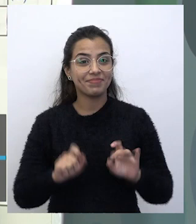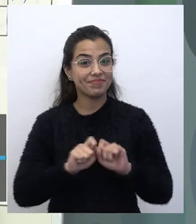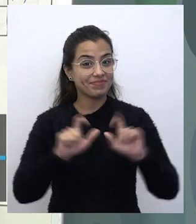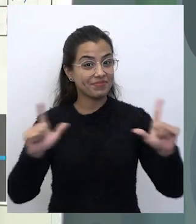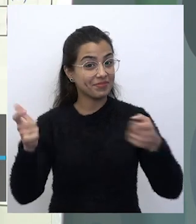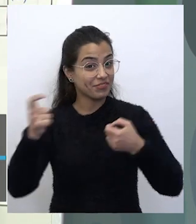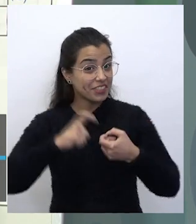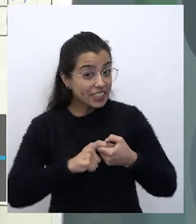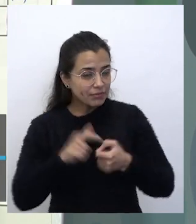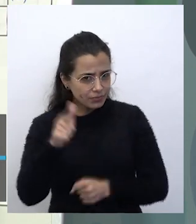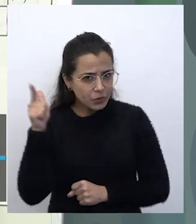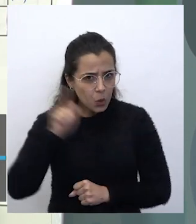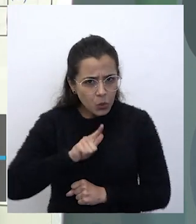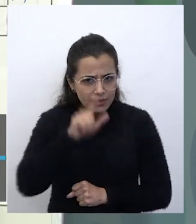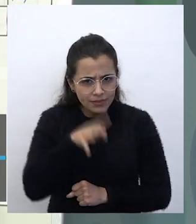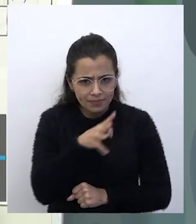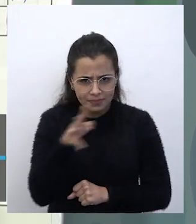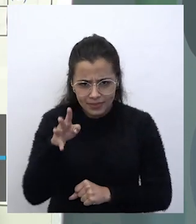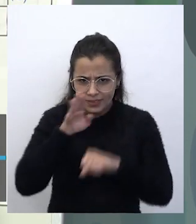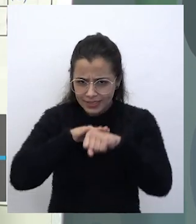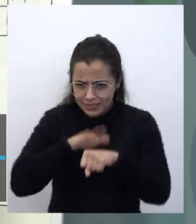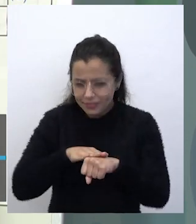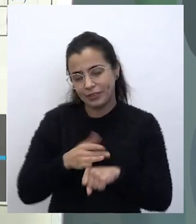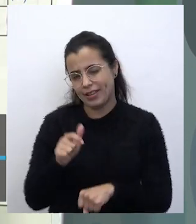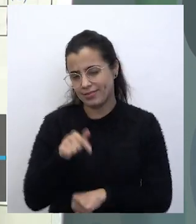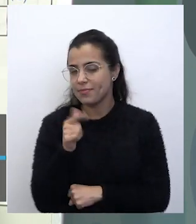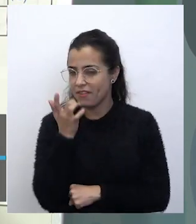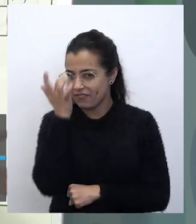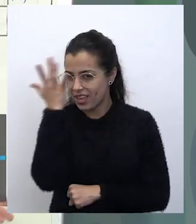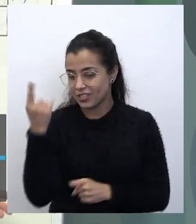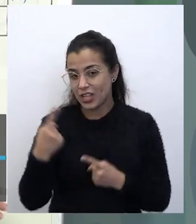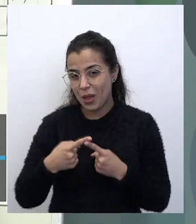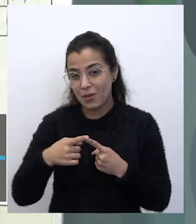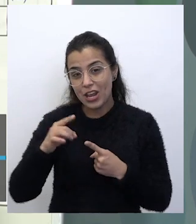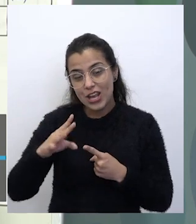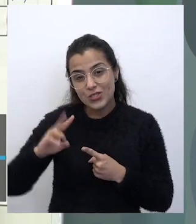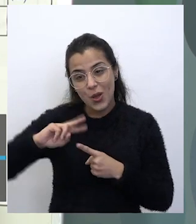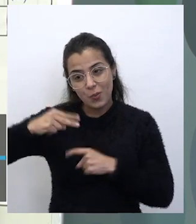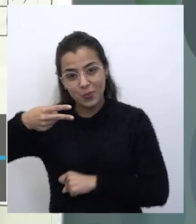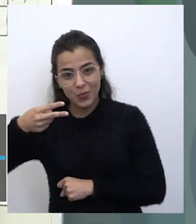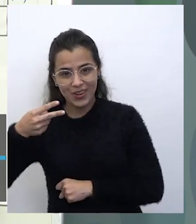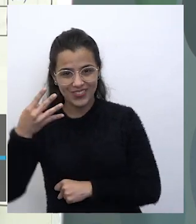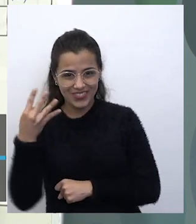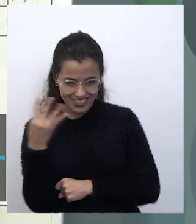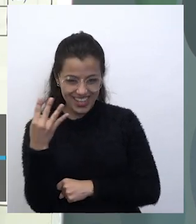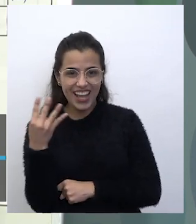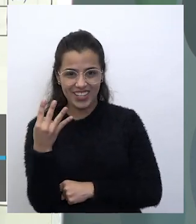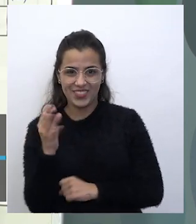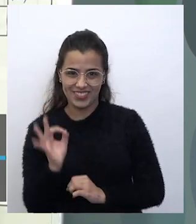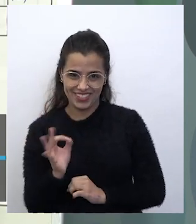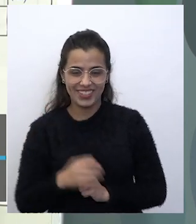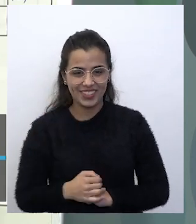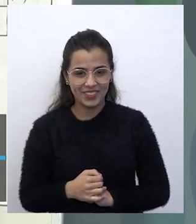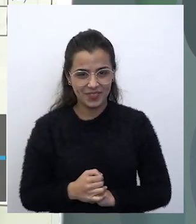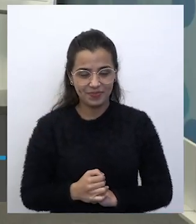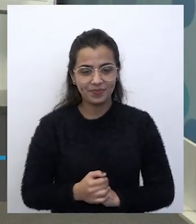Voltamos. E aí, vocês conseguiram construir essa tabela? Essa é um pouquinho mais fácil, né? Porque era só elevar ao quadrado e somar 4, vai? Professora Inês, eles falaram os pares ordenados?